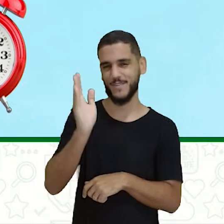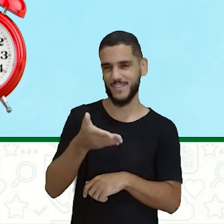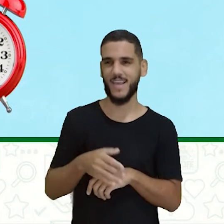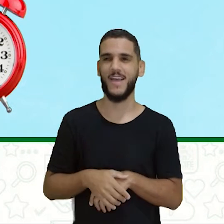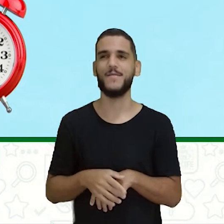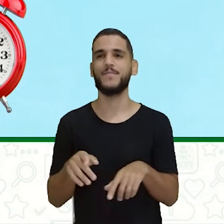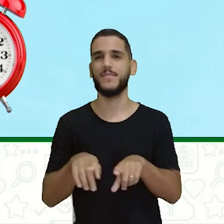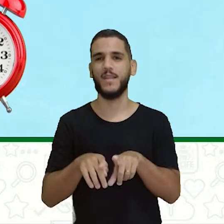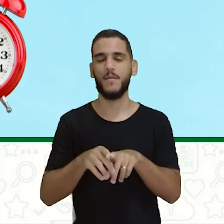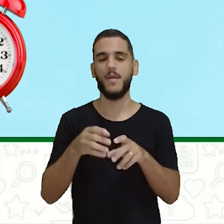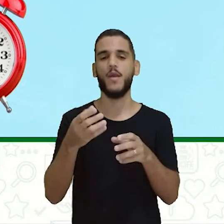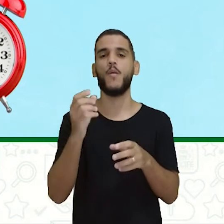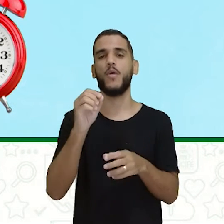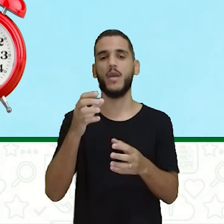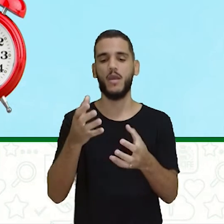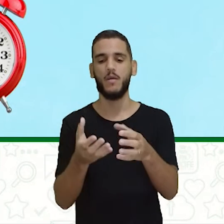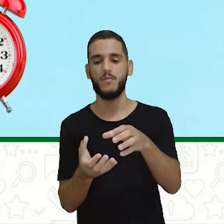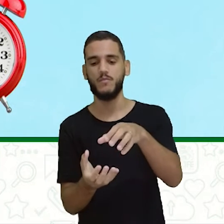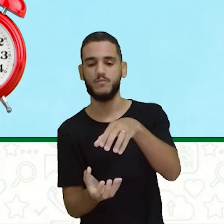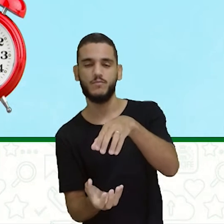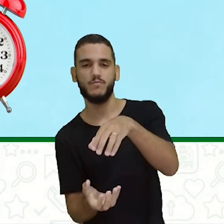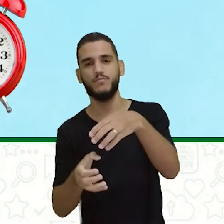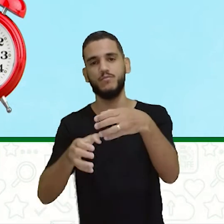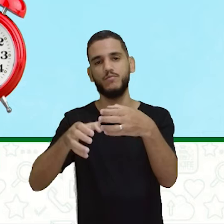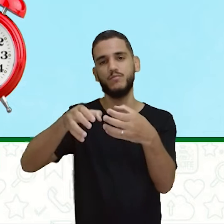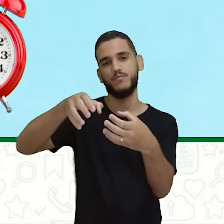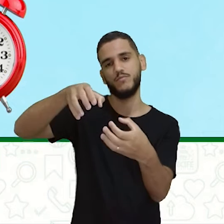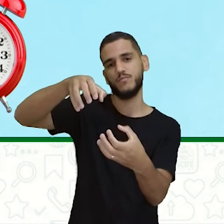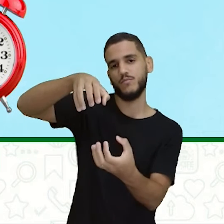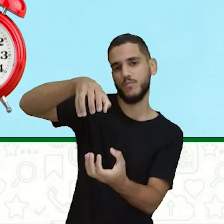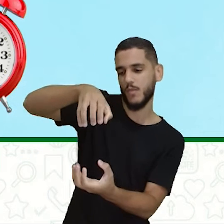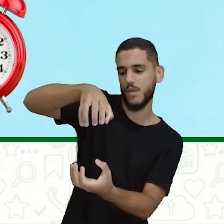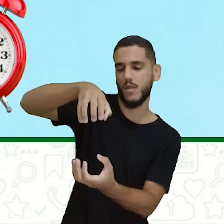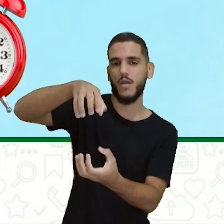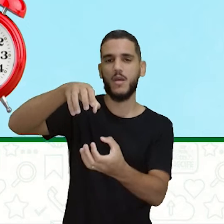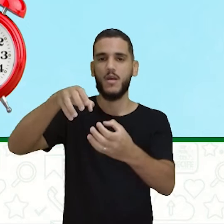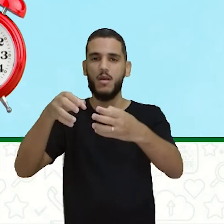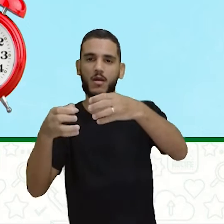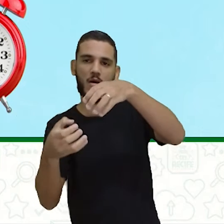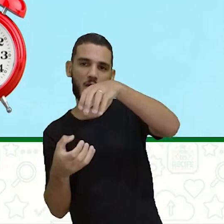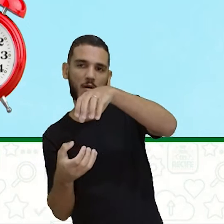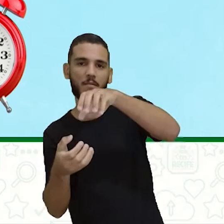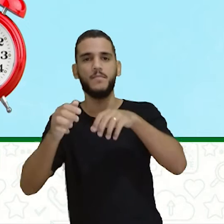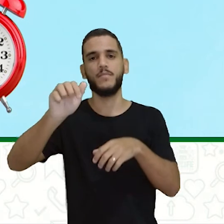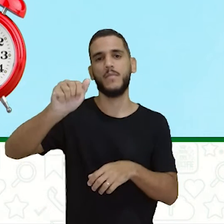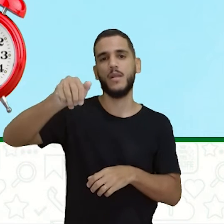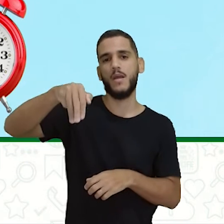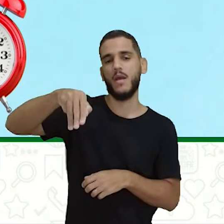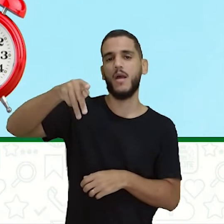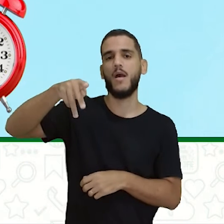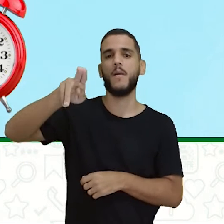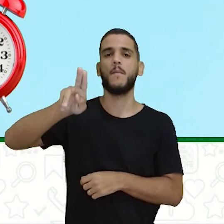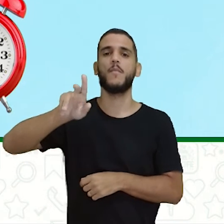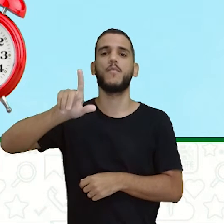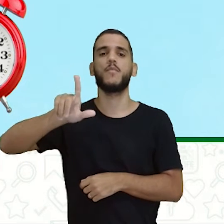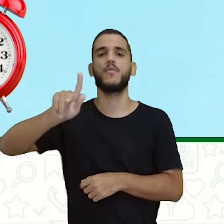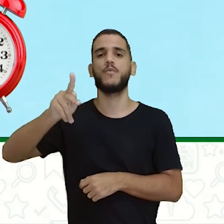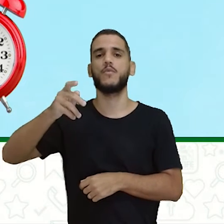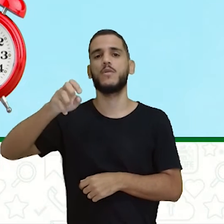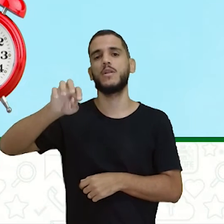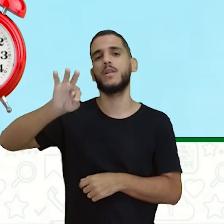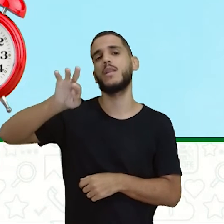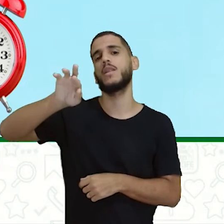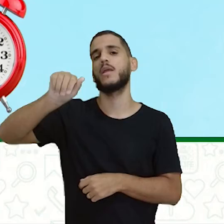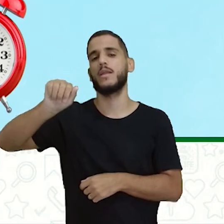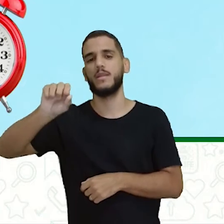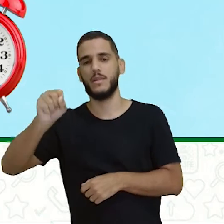a ampulheta, que era antigamente a nossa medição de tempo era através de ampulhetas, né? Nos tempos antigos